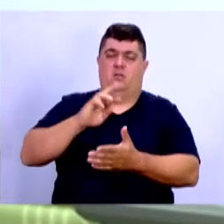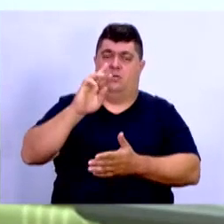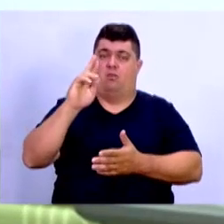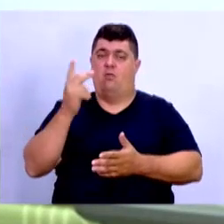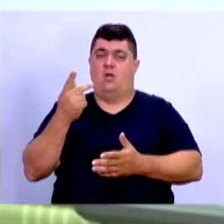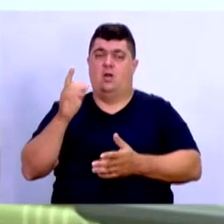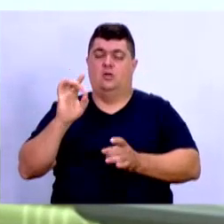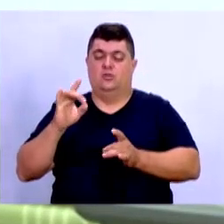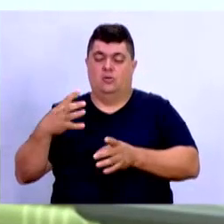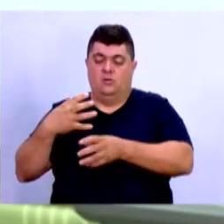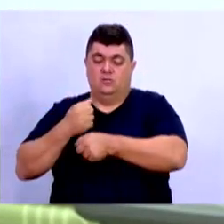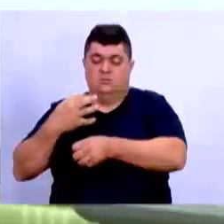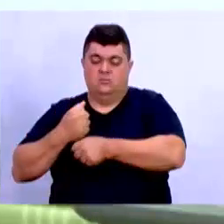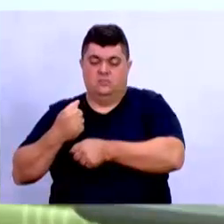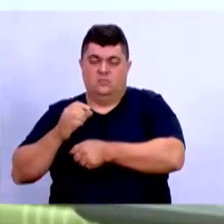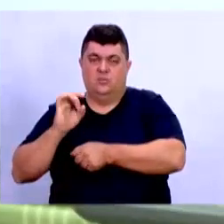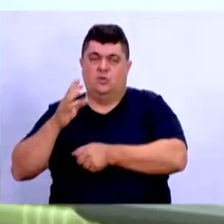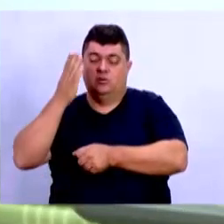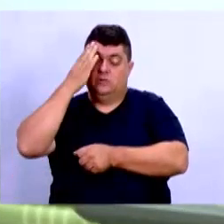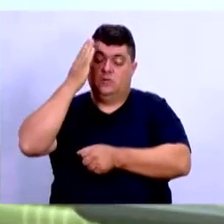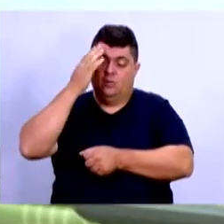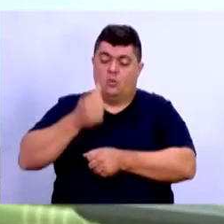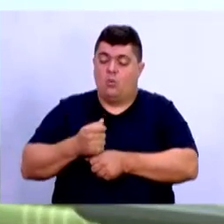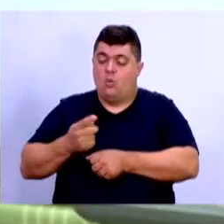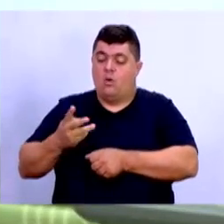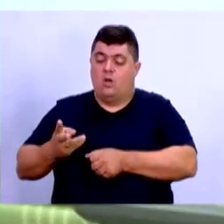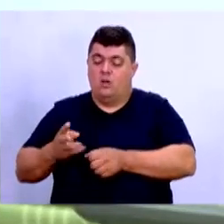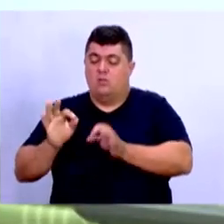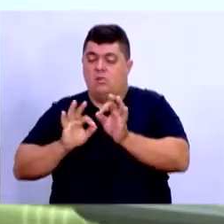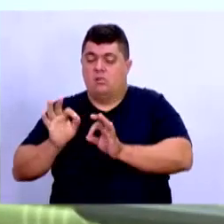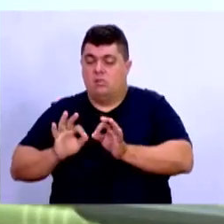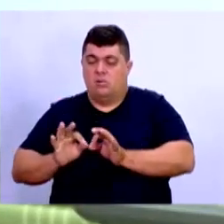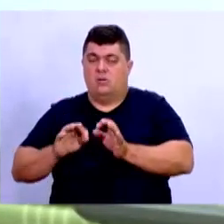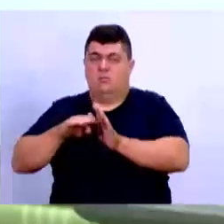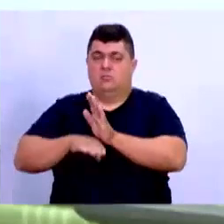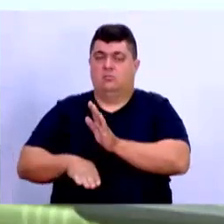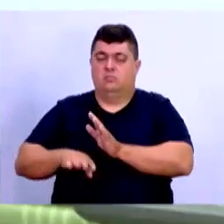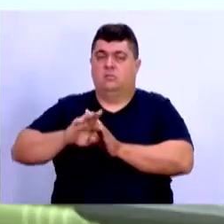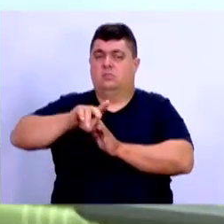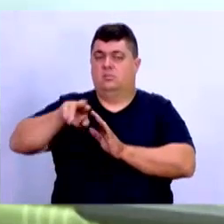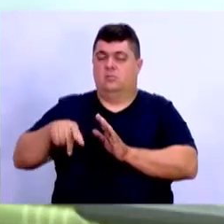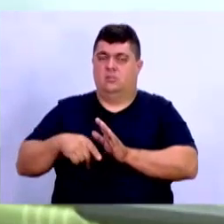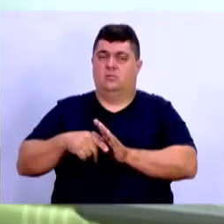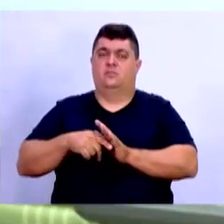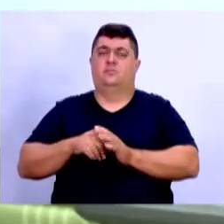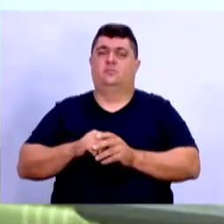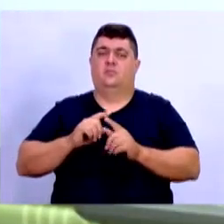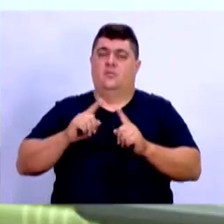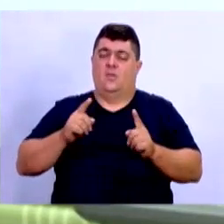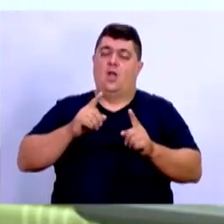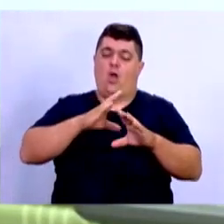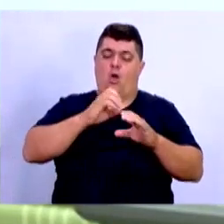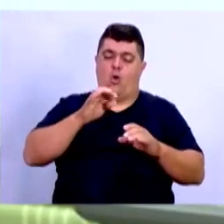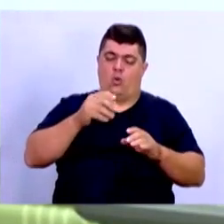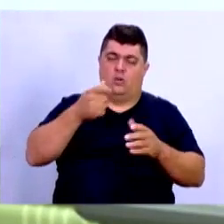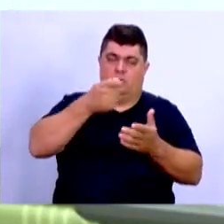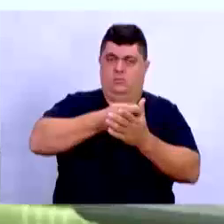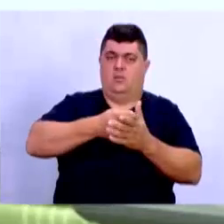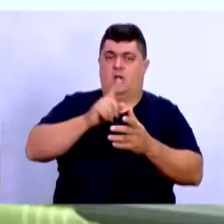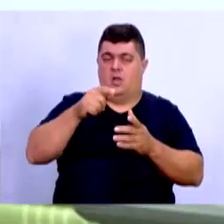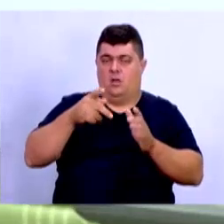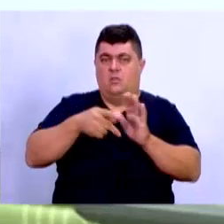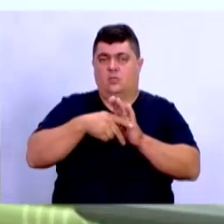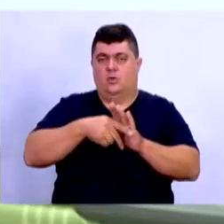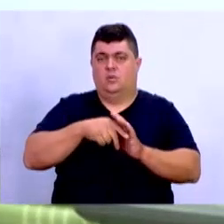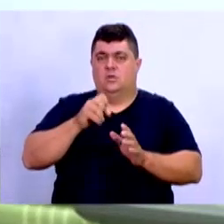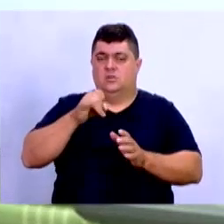ele faz os cálculos, né? Ele calcula quanto aquele funcionário tem que receber no final do mês, mas é o setor de contas a pagar que vai fazer esse pagamento. Ou